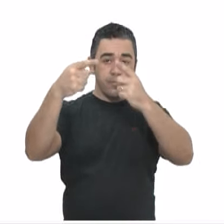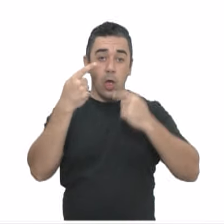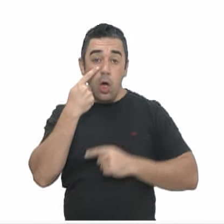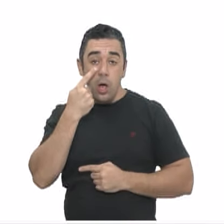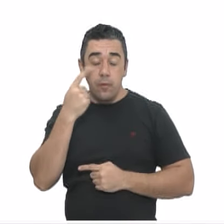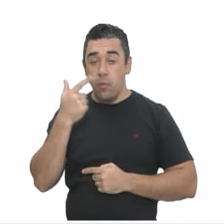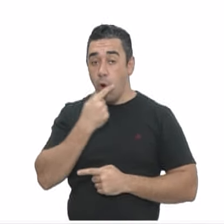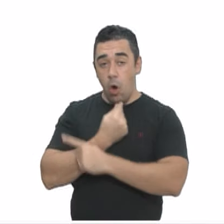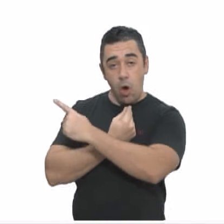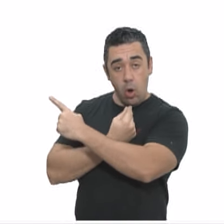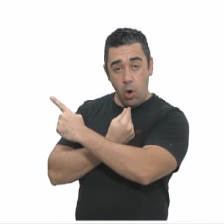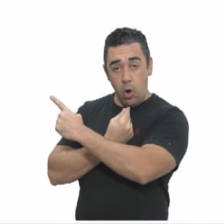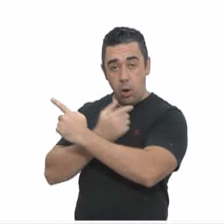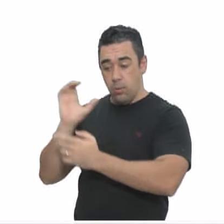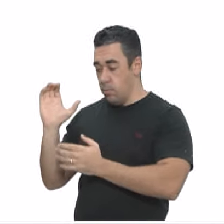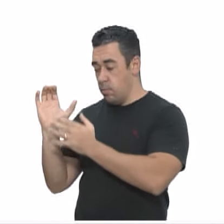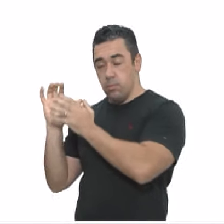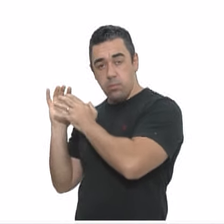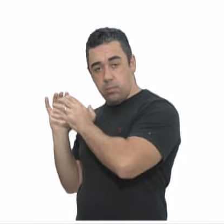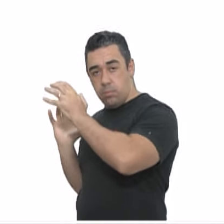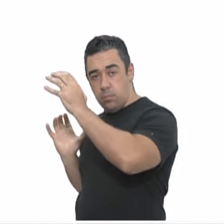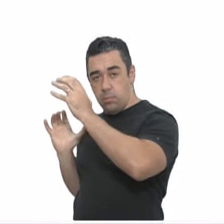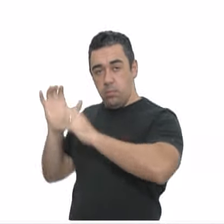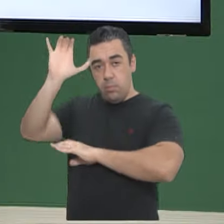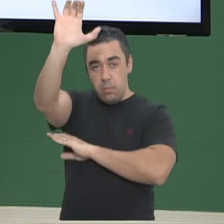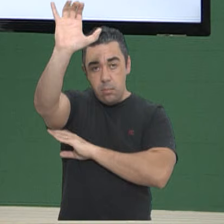atleta realizando o arremesso de peso.